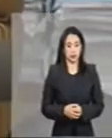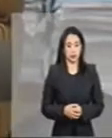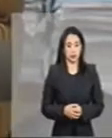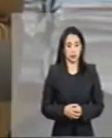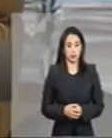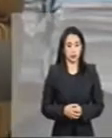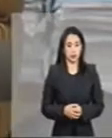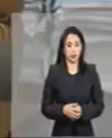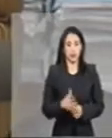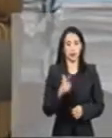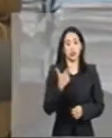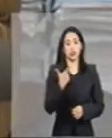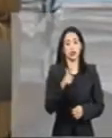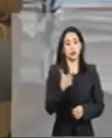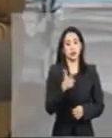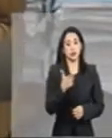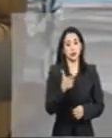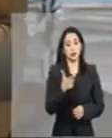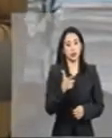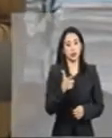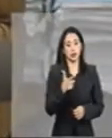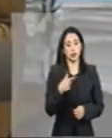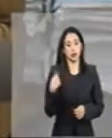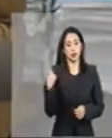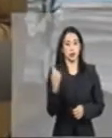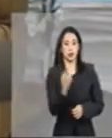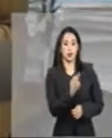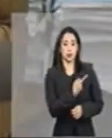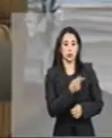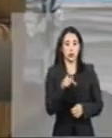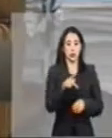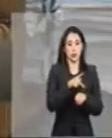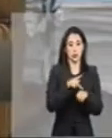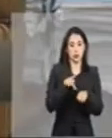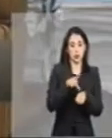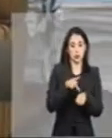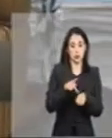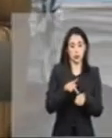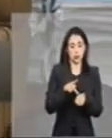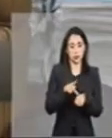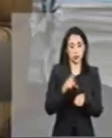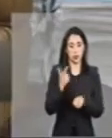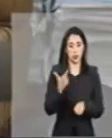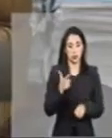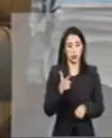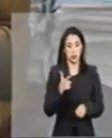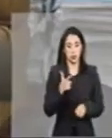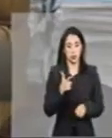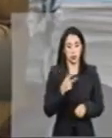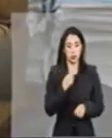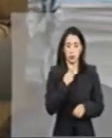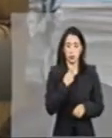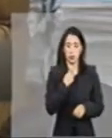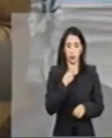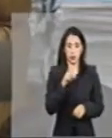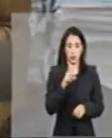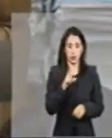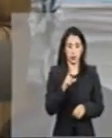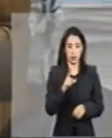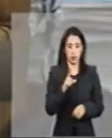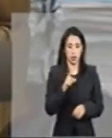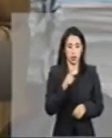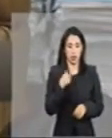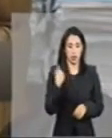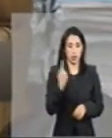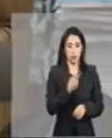não existem em nosso país e não devem existir em nosso país santuários